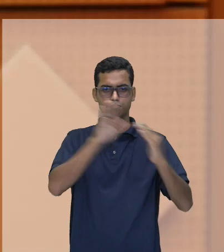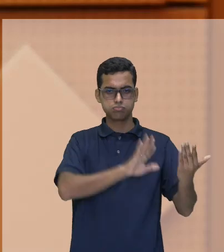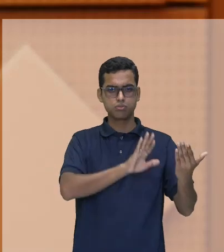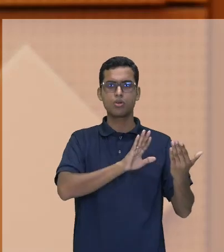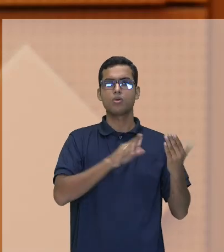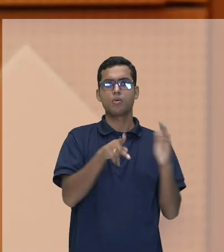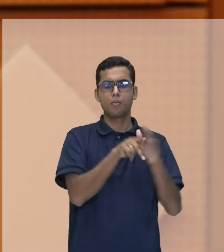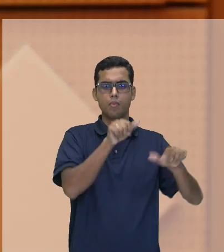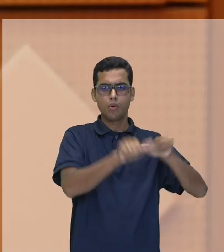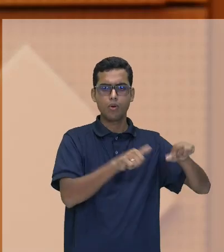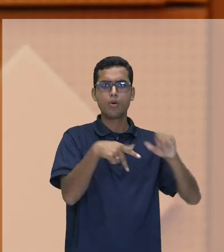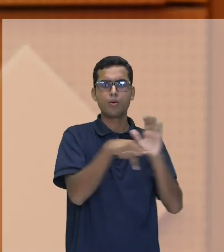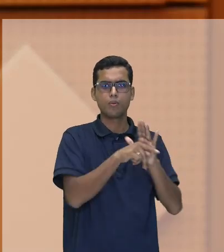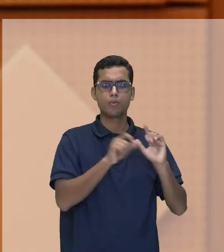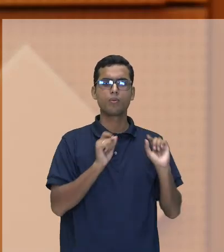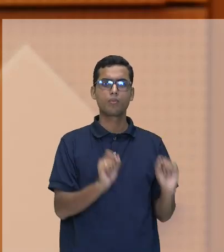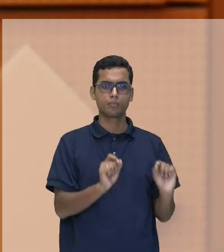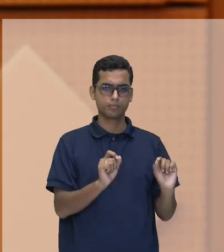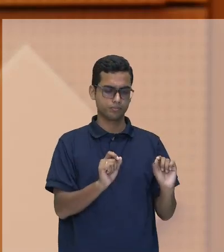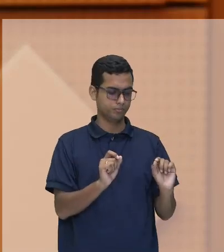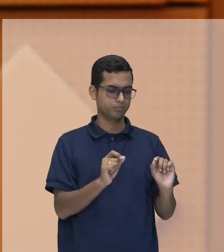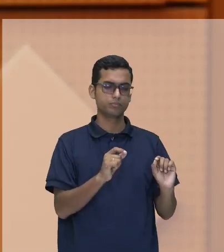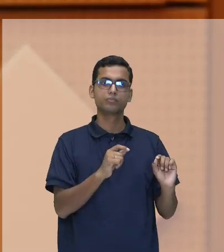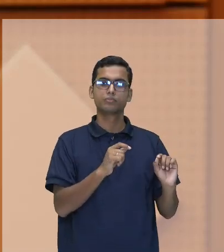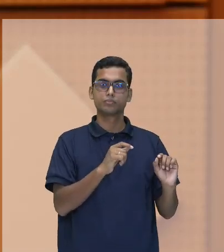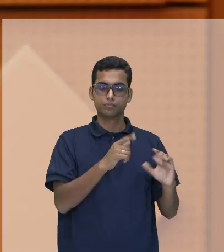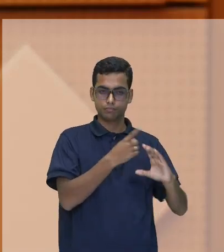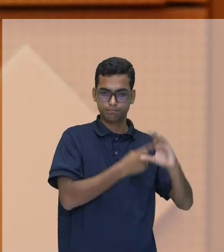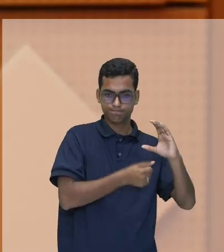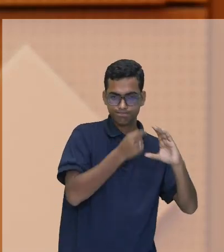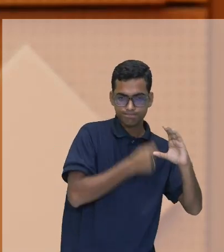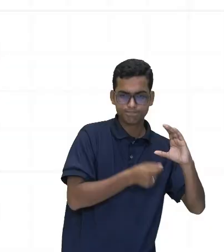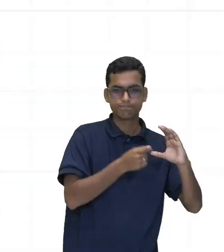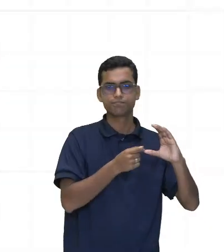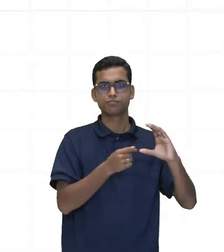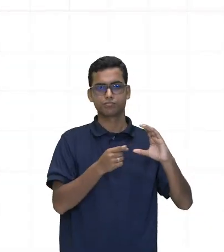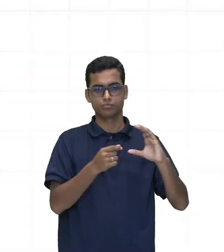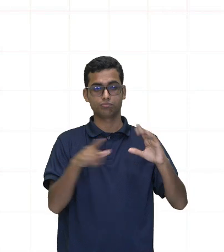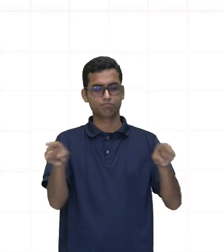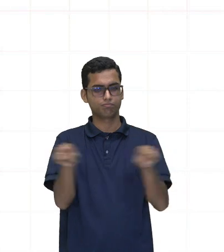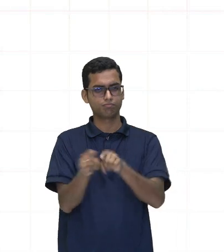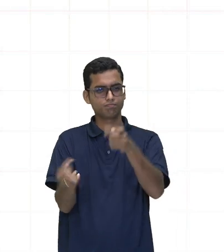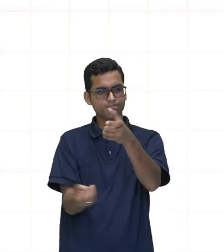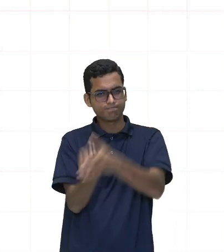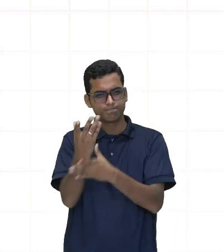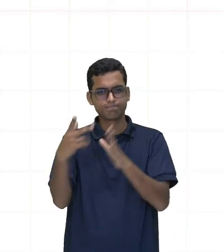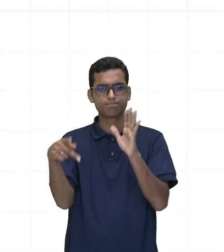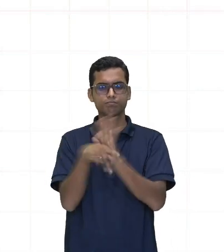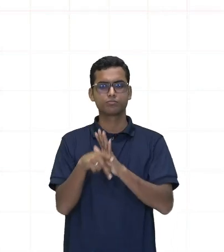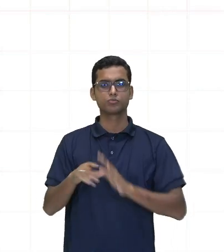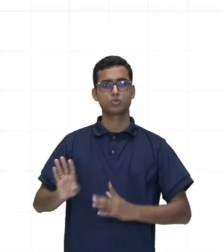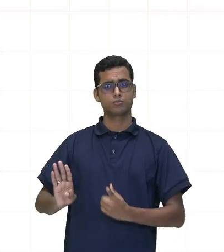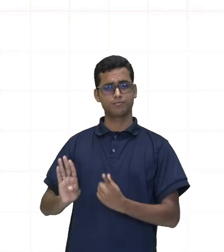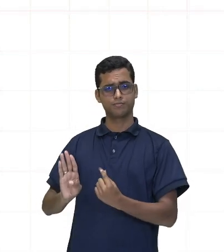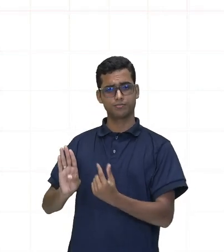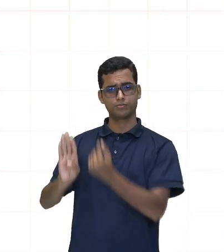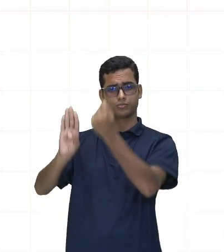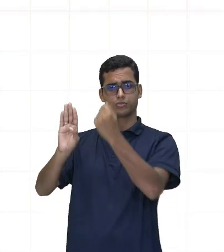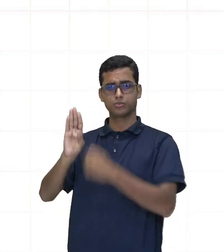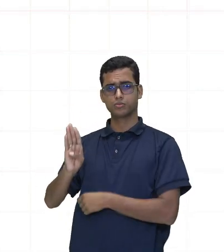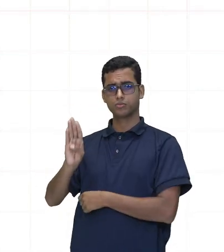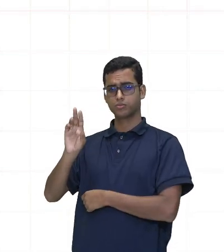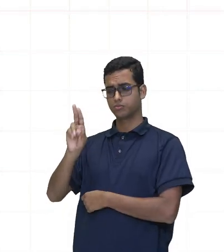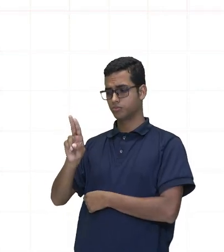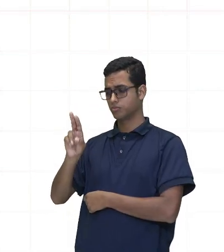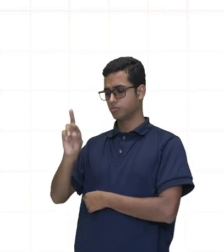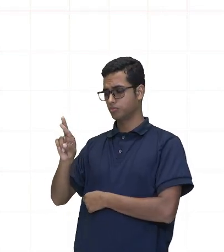história. Não obtiveram o êxito no final, mas ela trouxe mudanças significativas para a Europa. Que mudanças